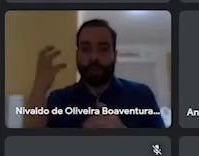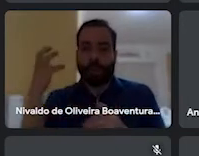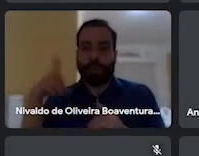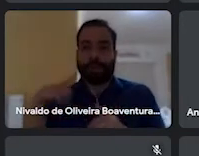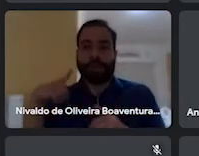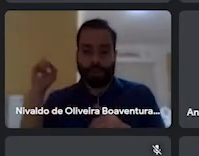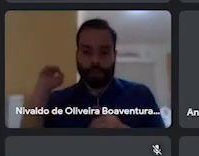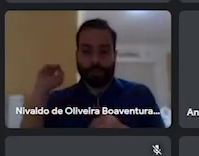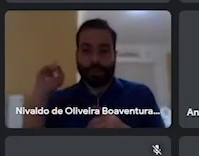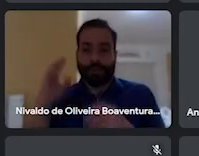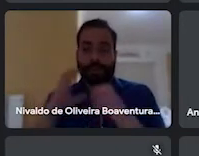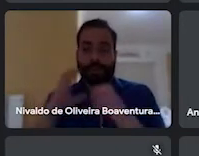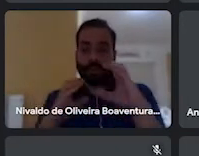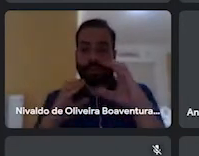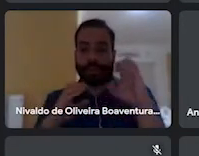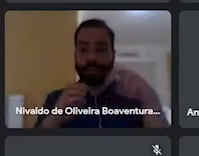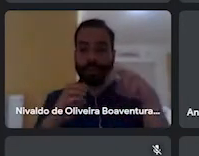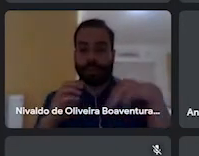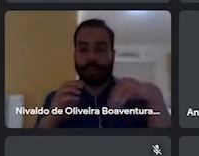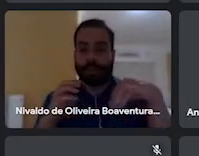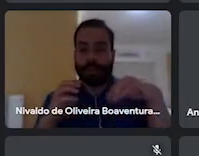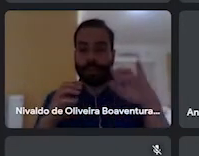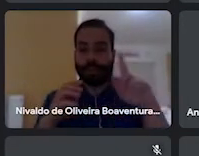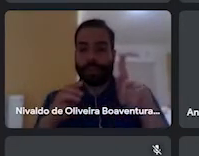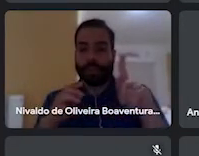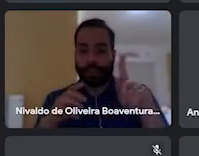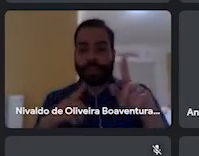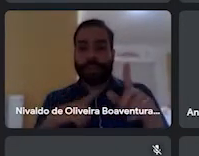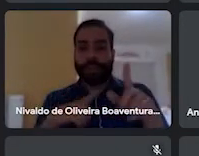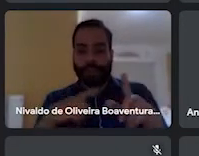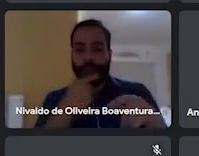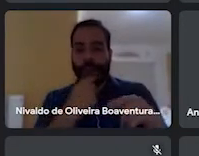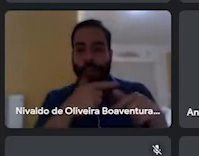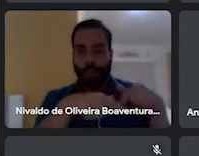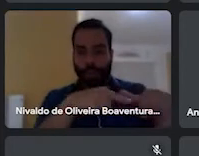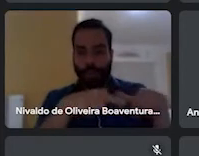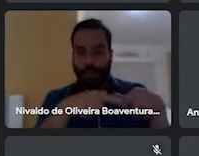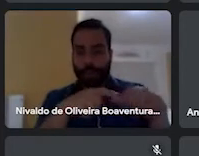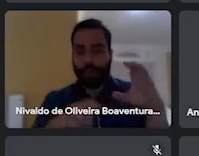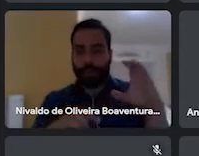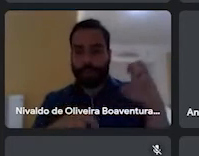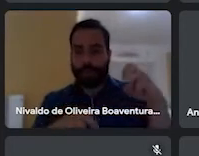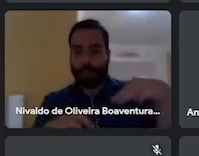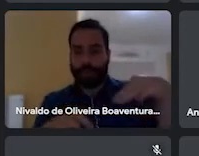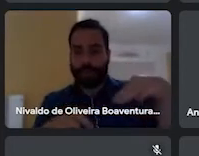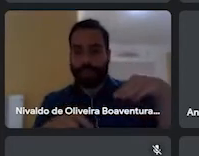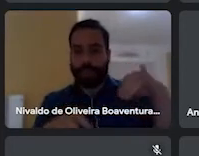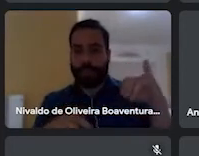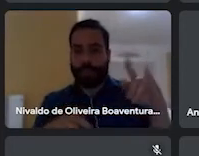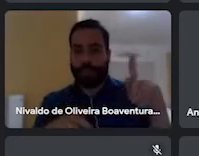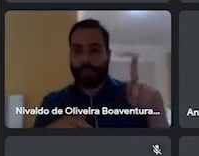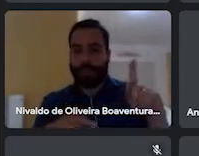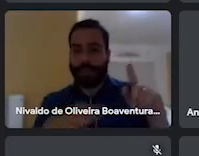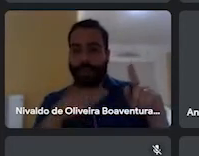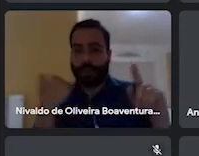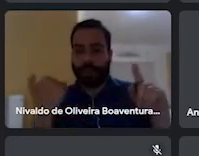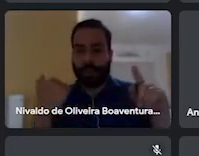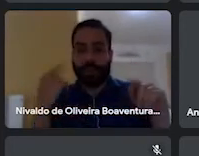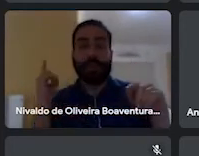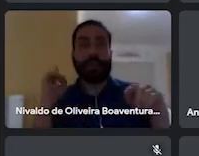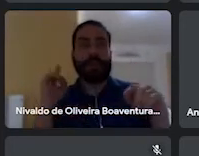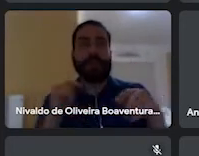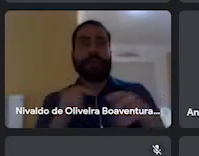na rede elétrica, com o funcionário da CEMIG mesmo, que teve morte, foi um colega